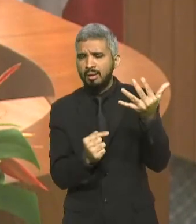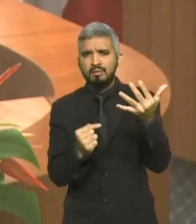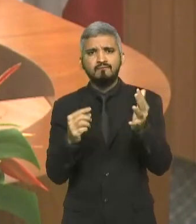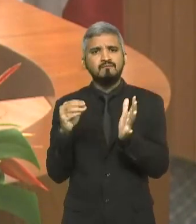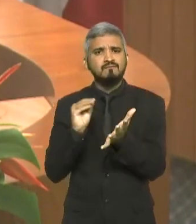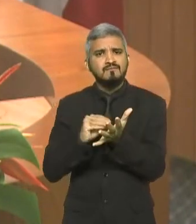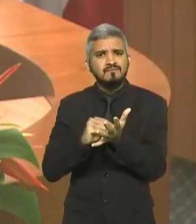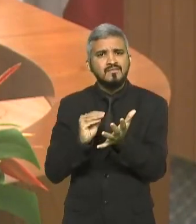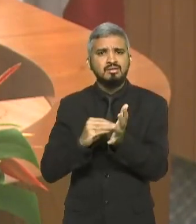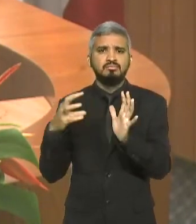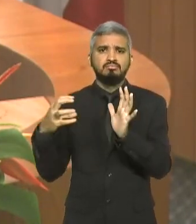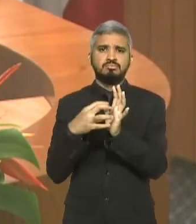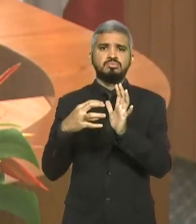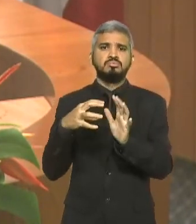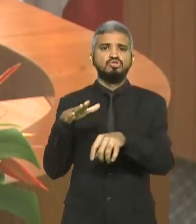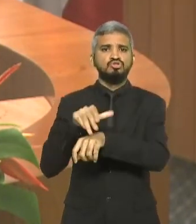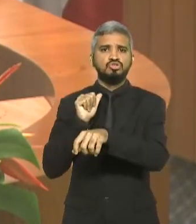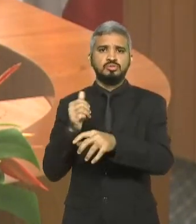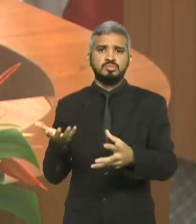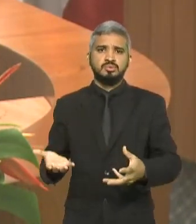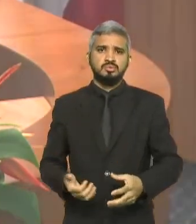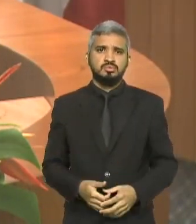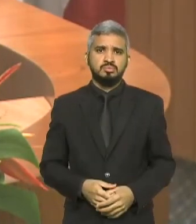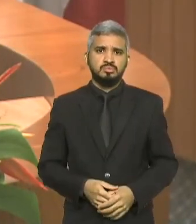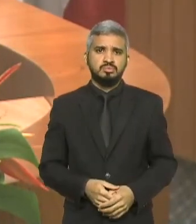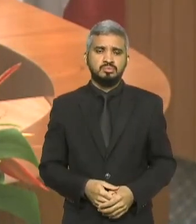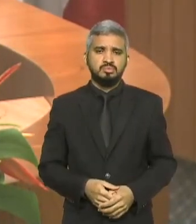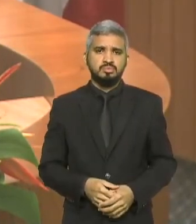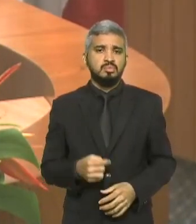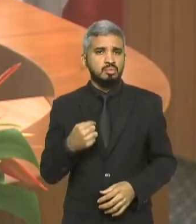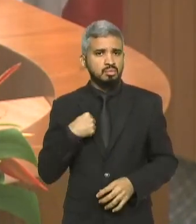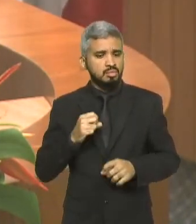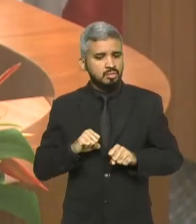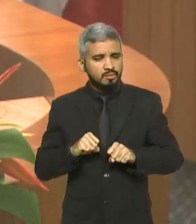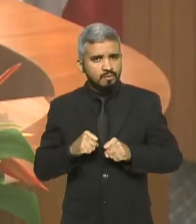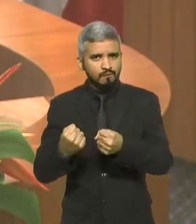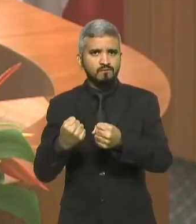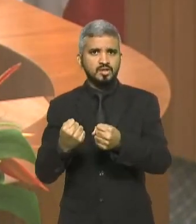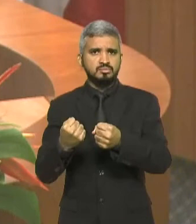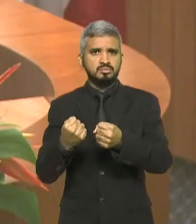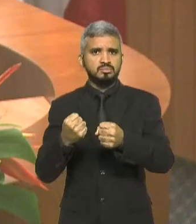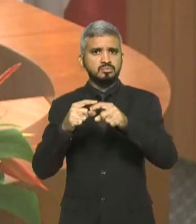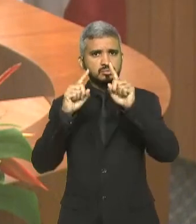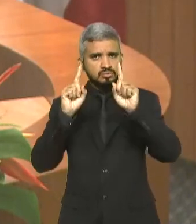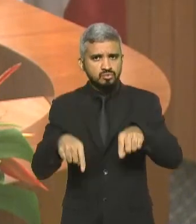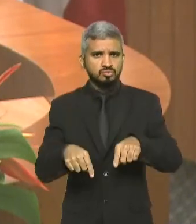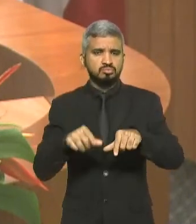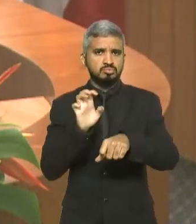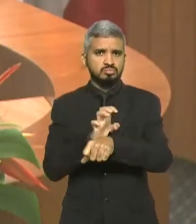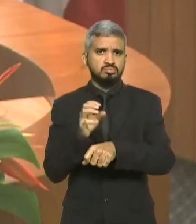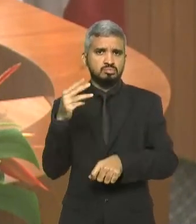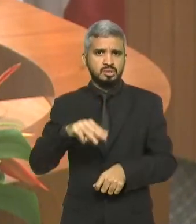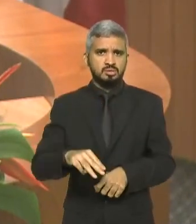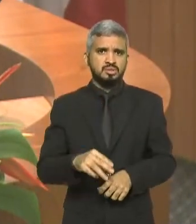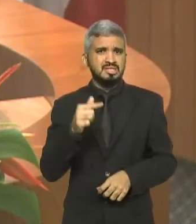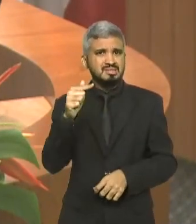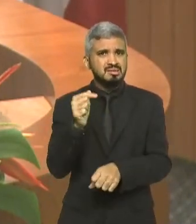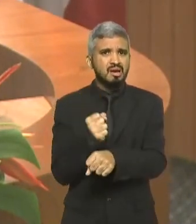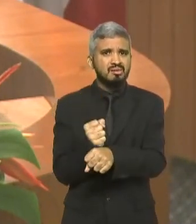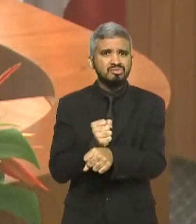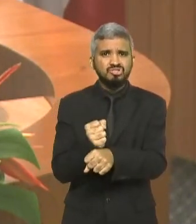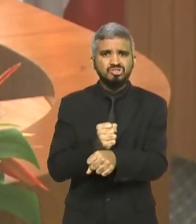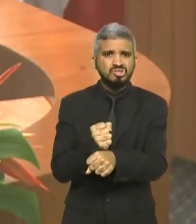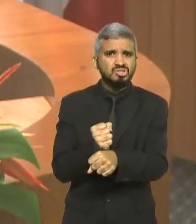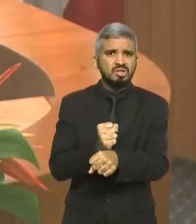por último, a nossa defesa de todos os servidores públicos do Estado. O governador Flávio Dino está há 7 anos massacrando o